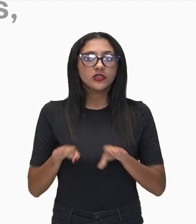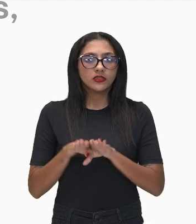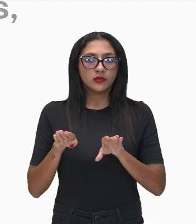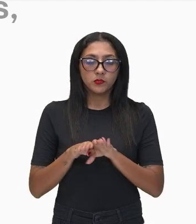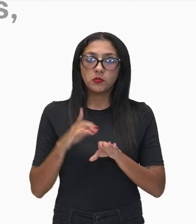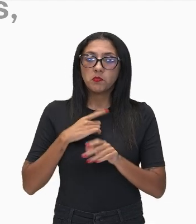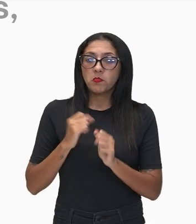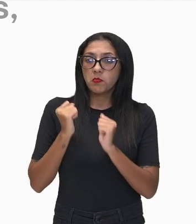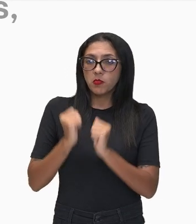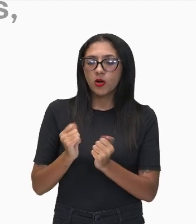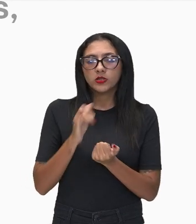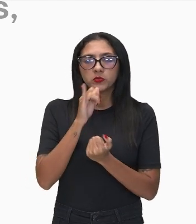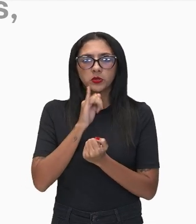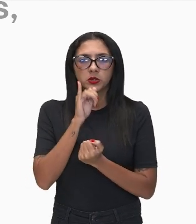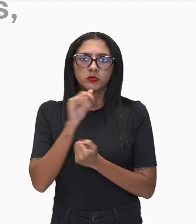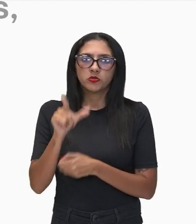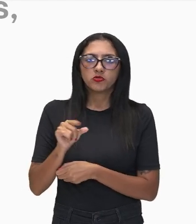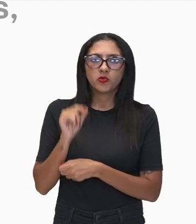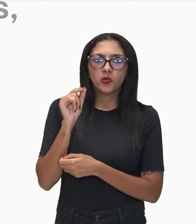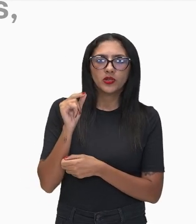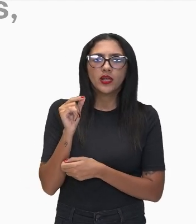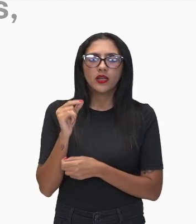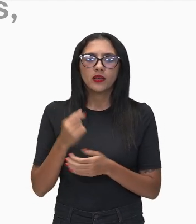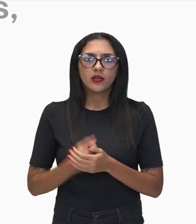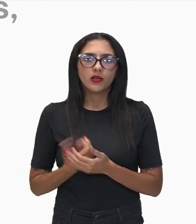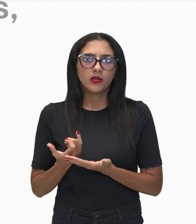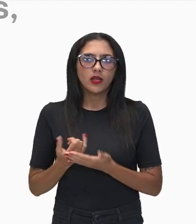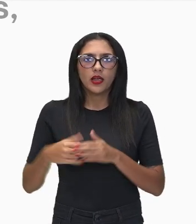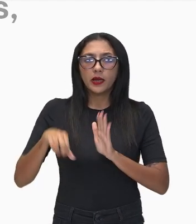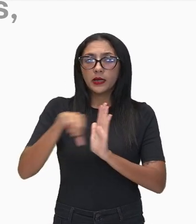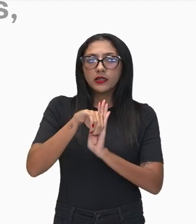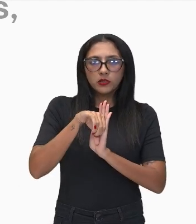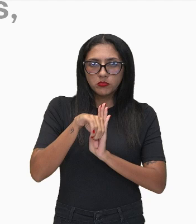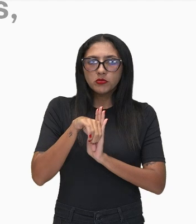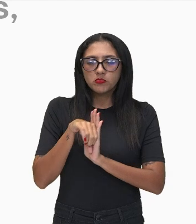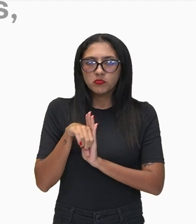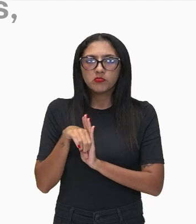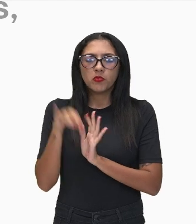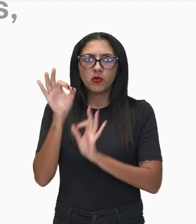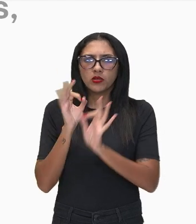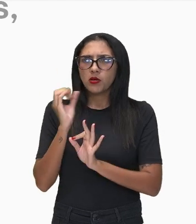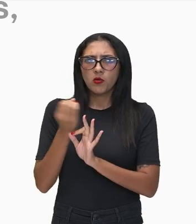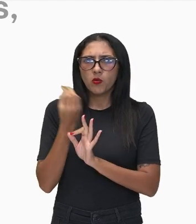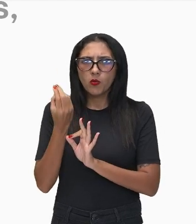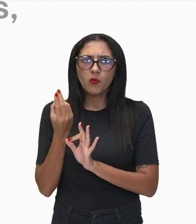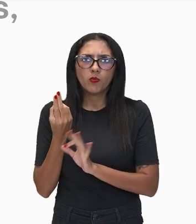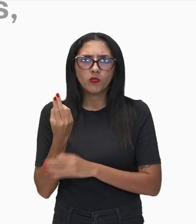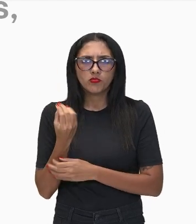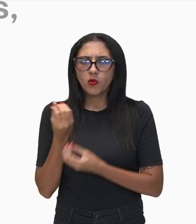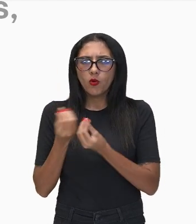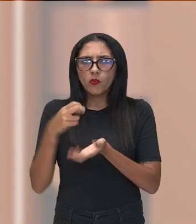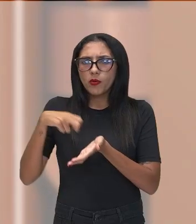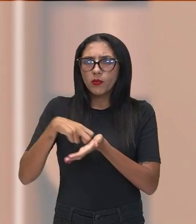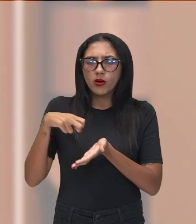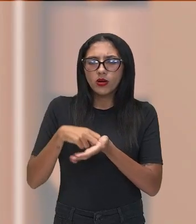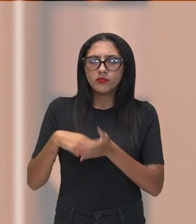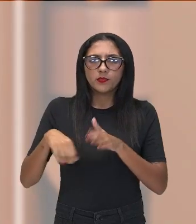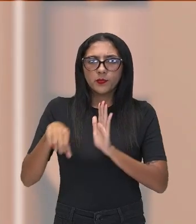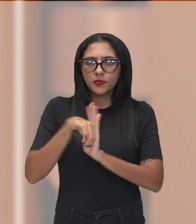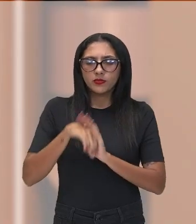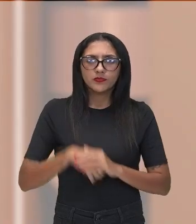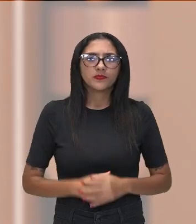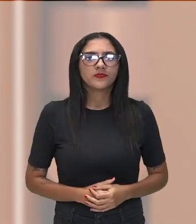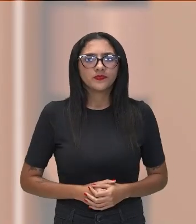estabelecer as penas, por exemplo, para alguns tipos de crime. Então, numa federação, os estados eles